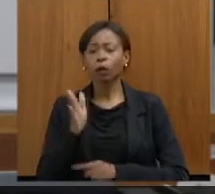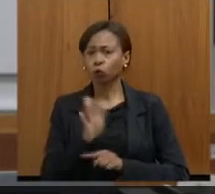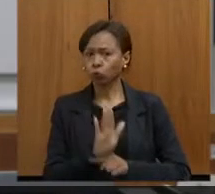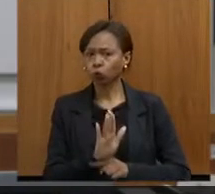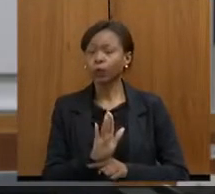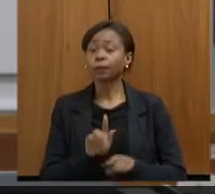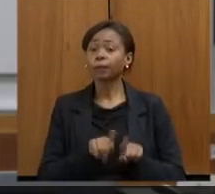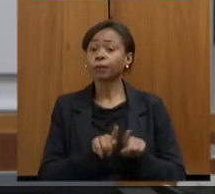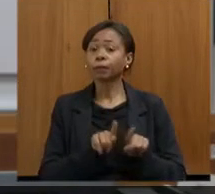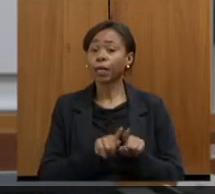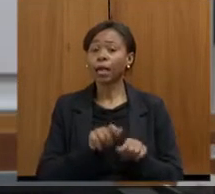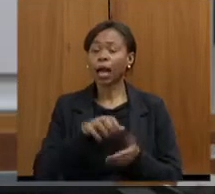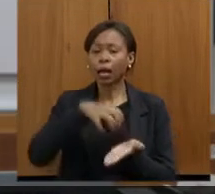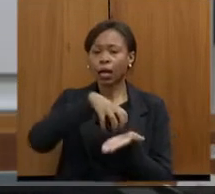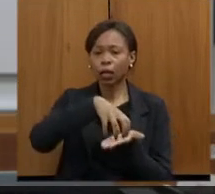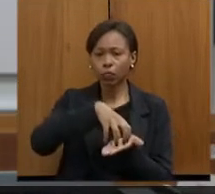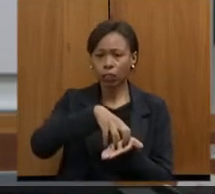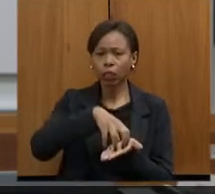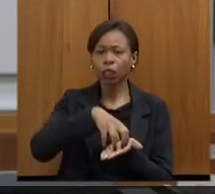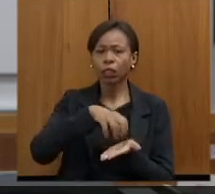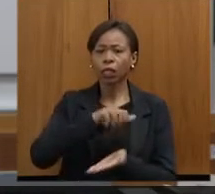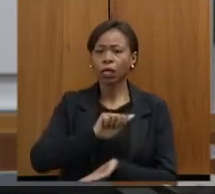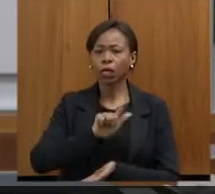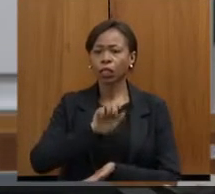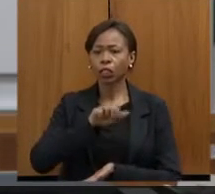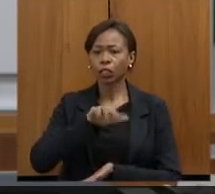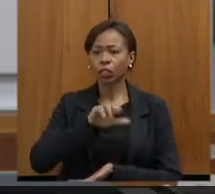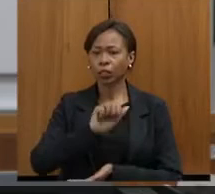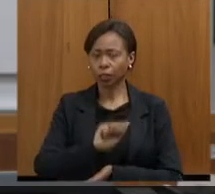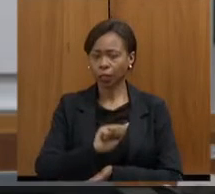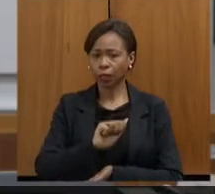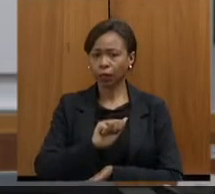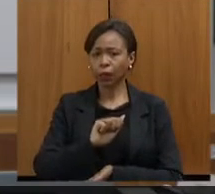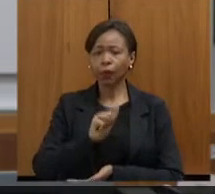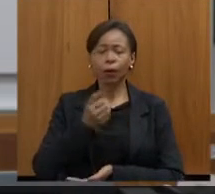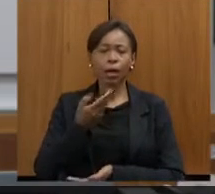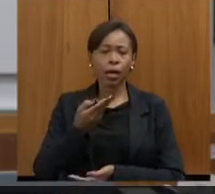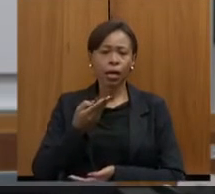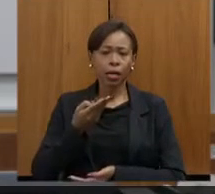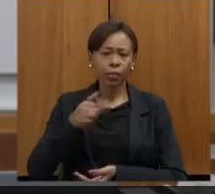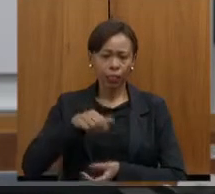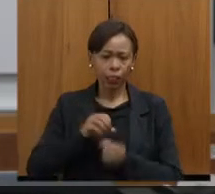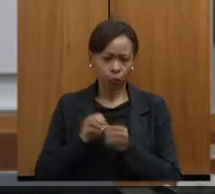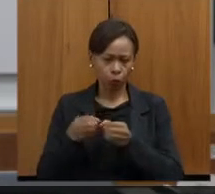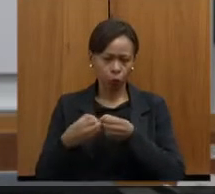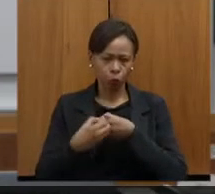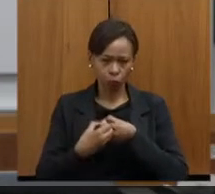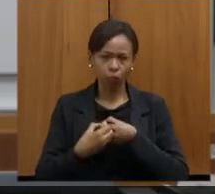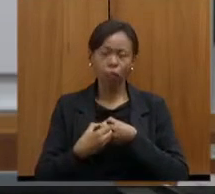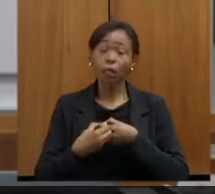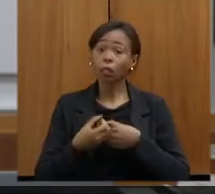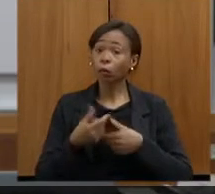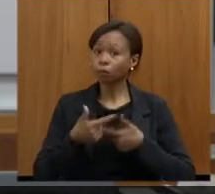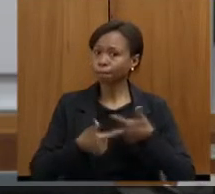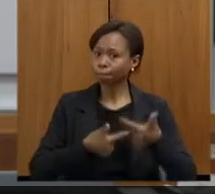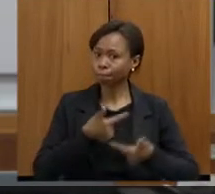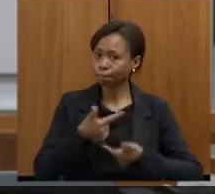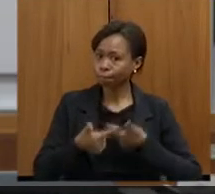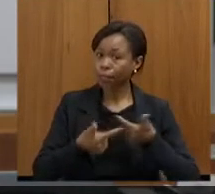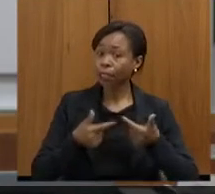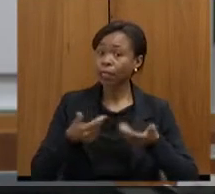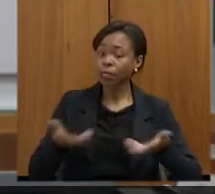metropolitana também tem feito um trabalho muito bacana nos municípios aqui da nossa região metropolitana, um trabalho de